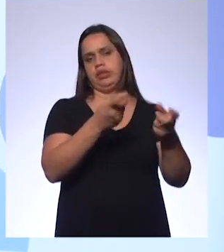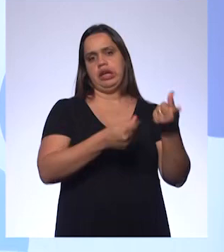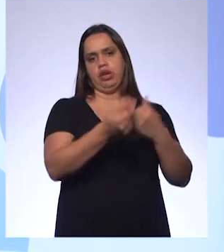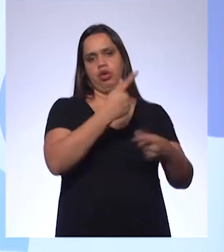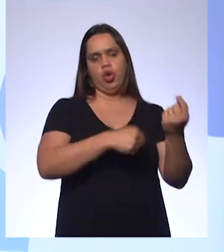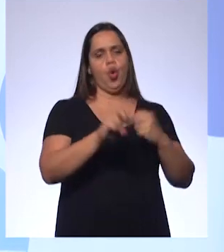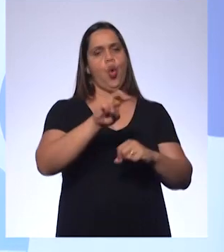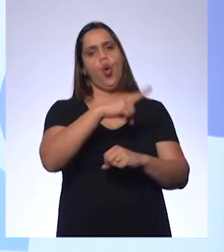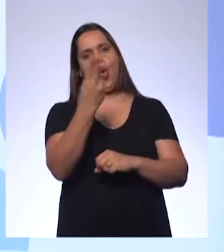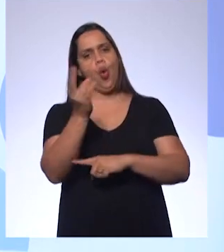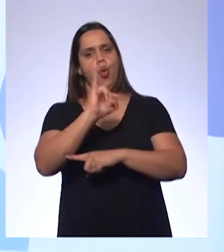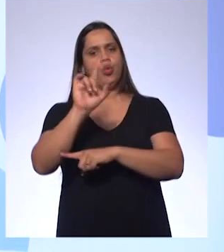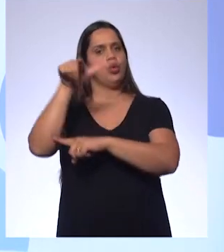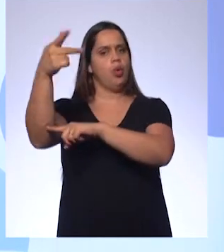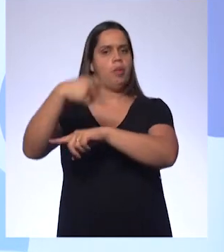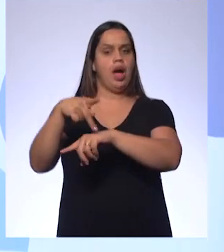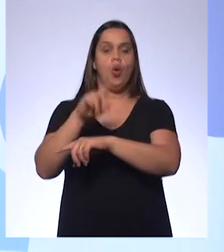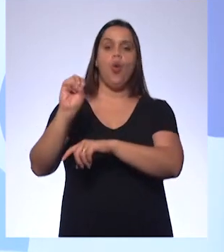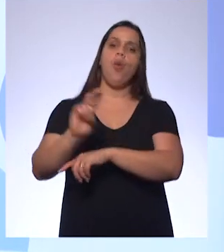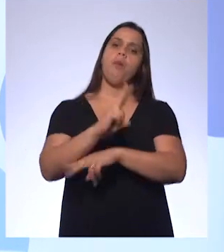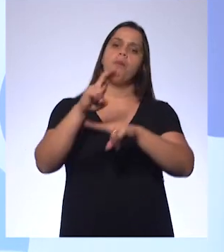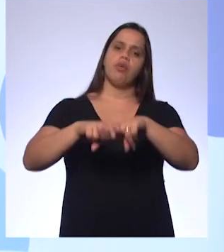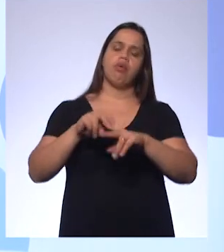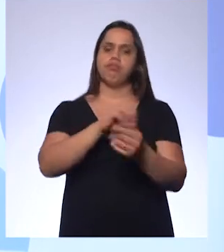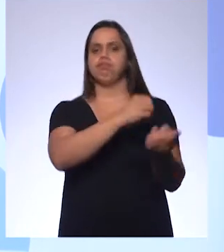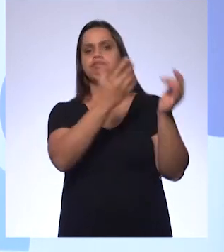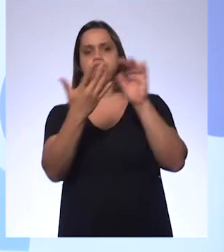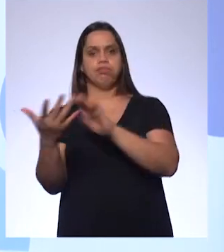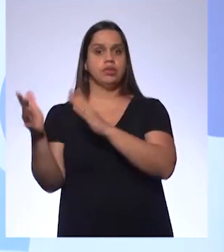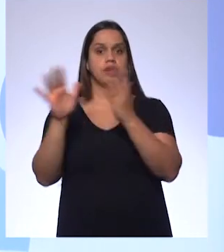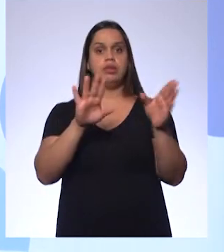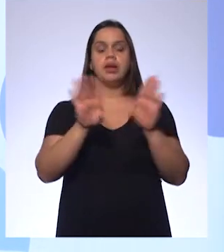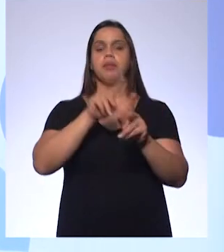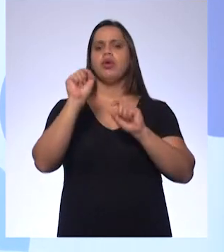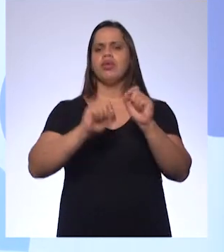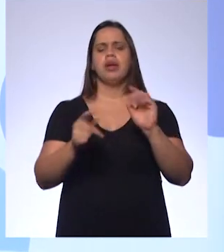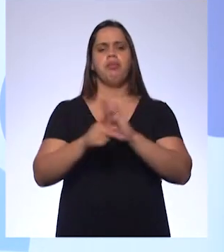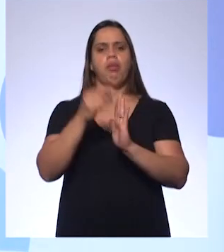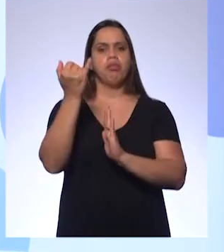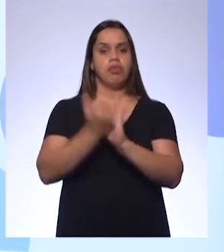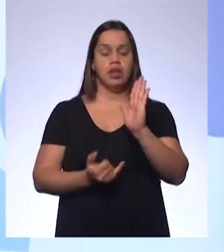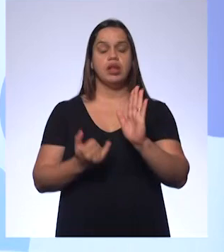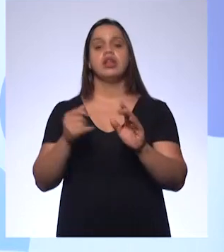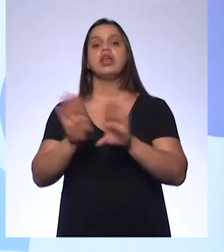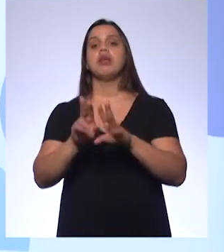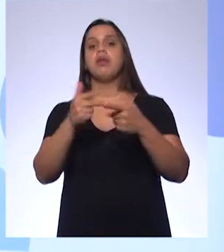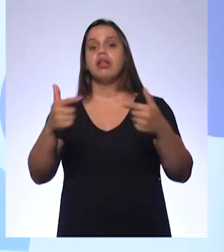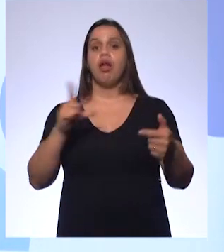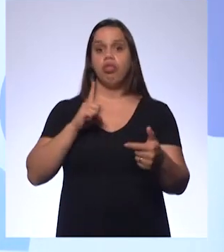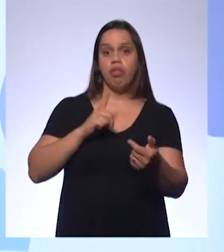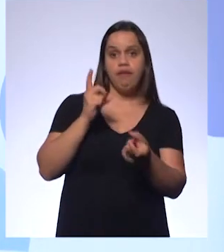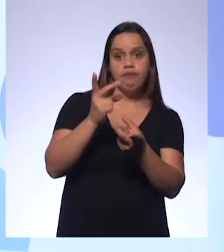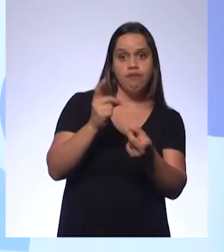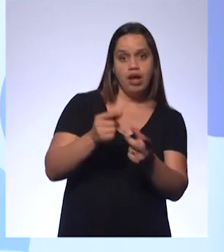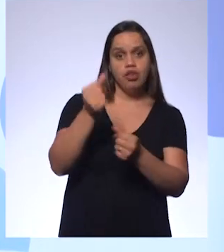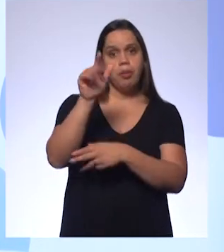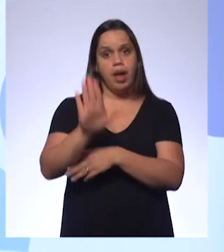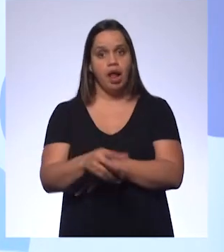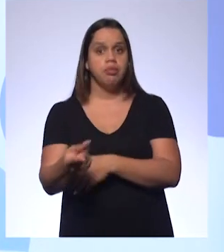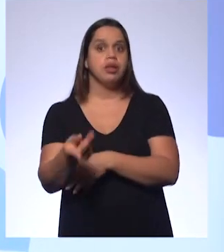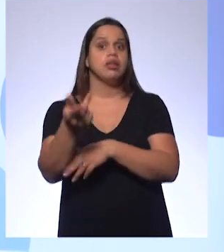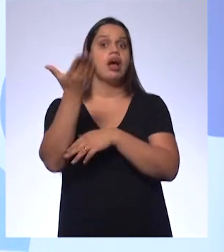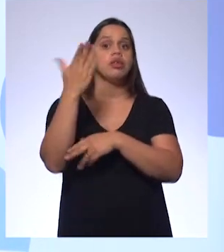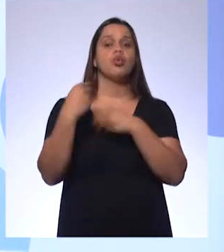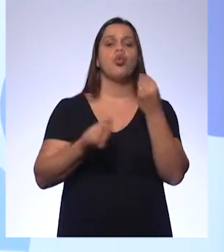questões climáticas. Então, essa relação econômica aí com a questão de inflação, oferta e demanda é muito importante